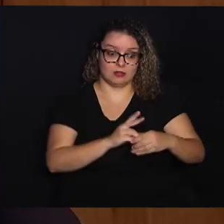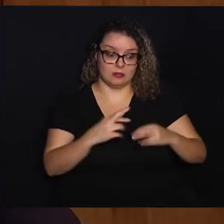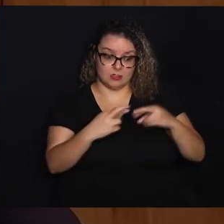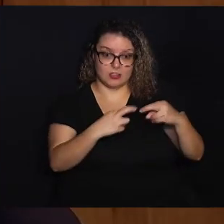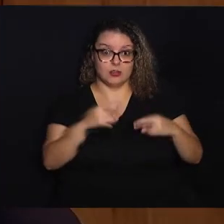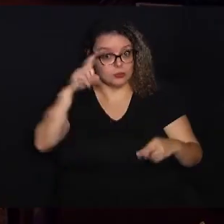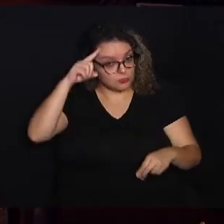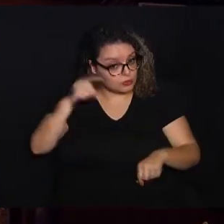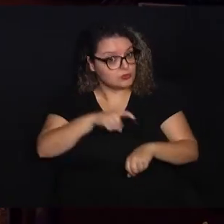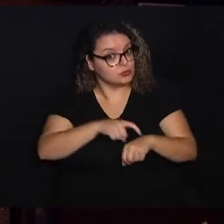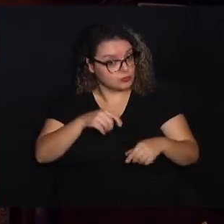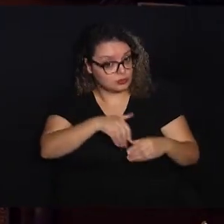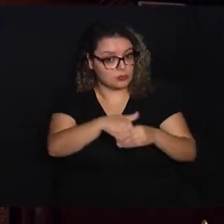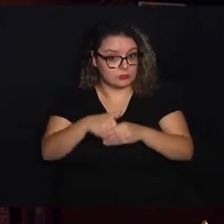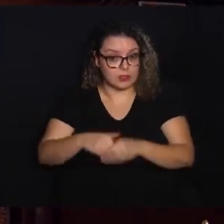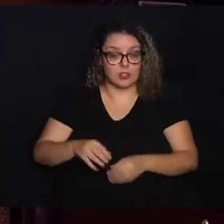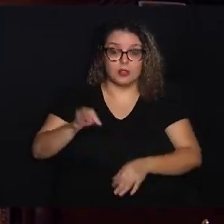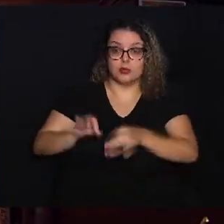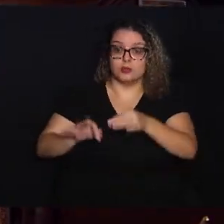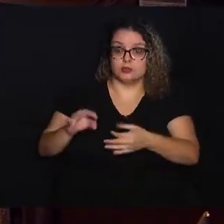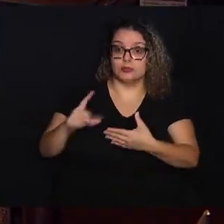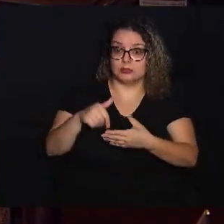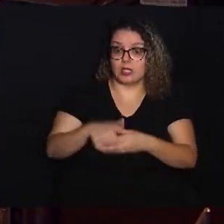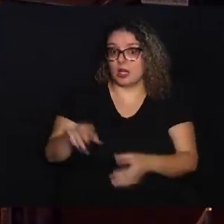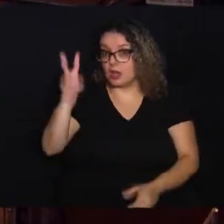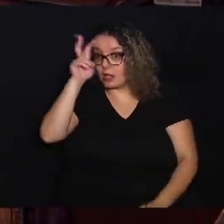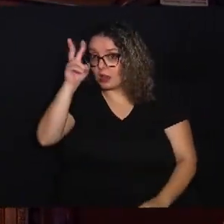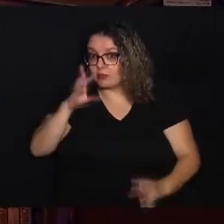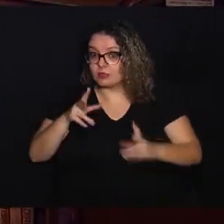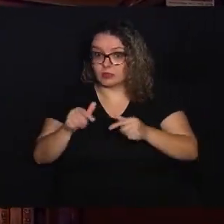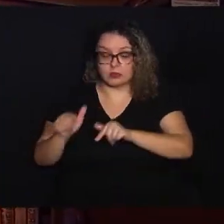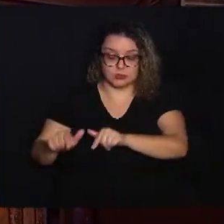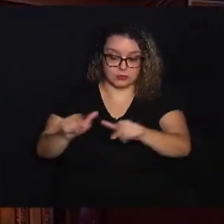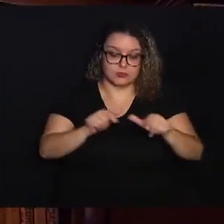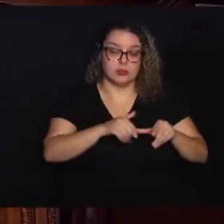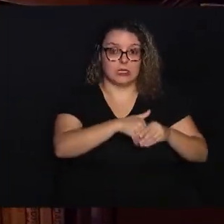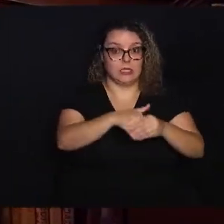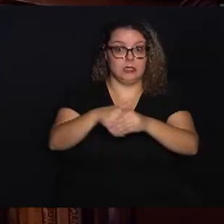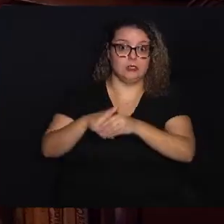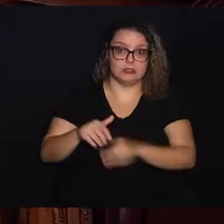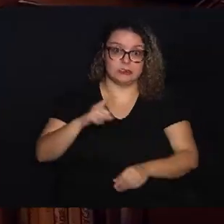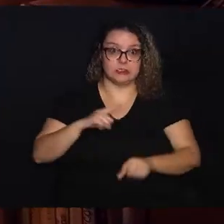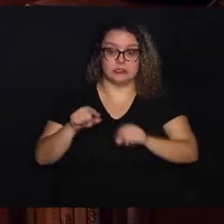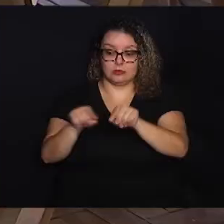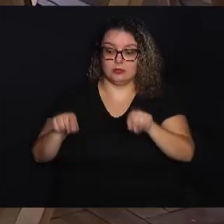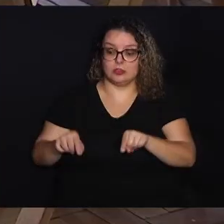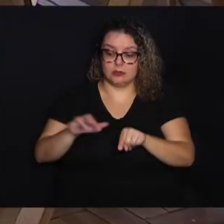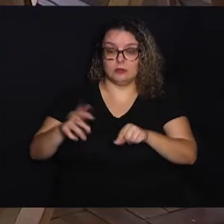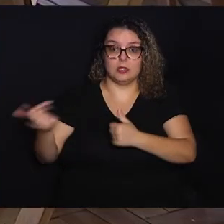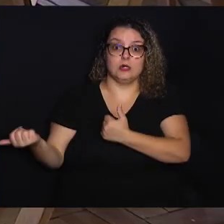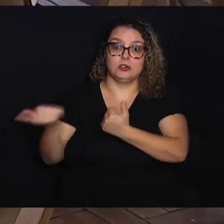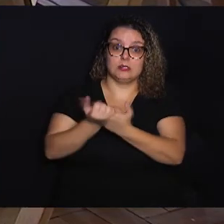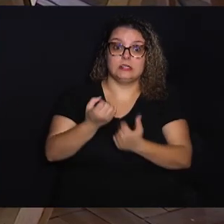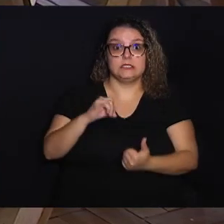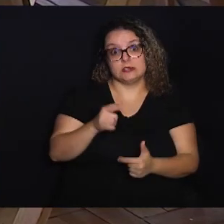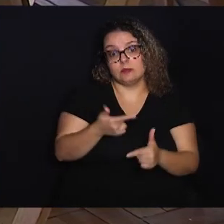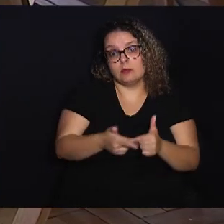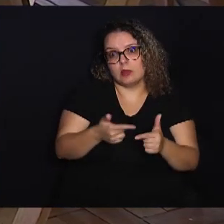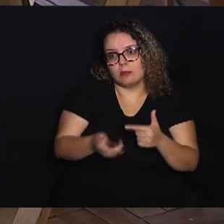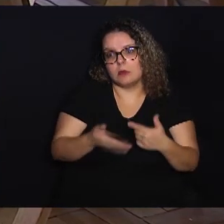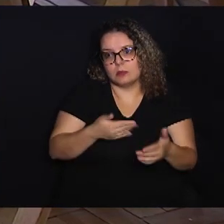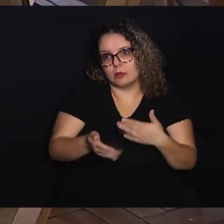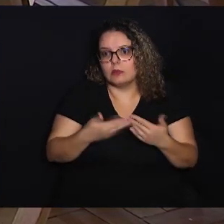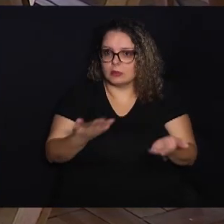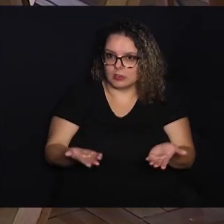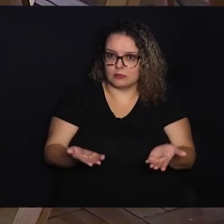da votação. O juiz eleitoral lembra que todos os locais de votação terão urnas substitutas, caso haja qualquer problema